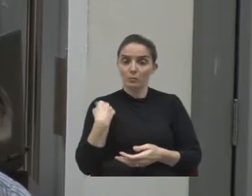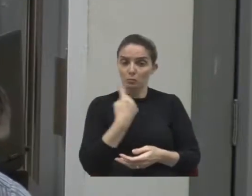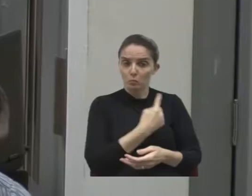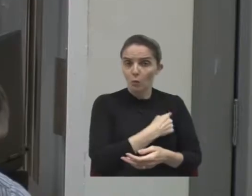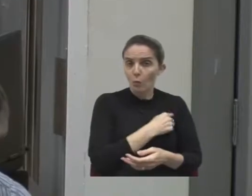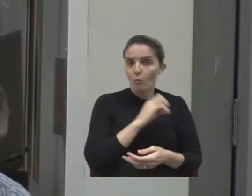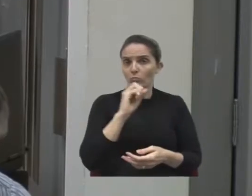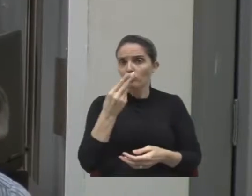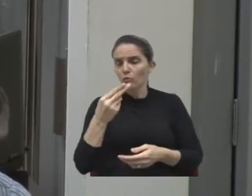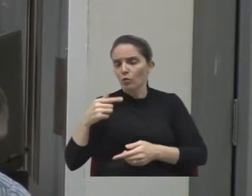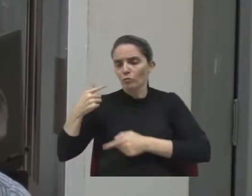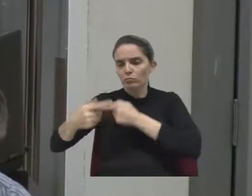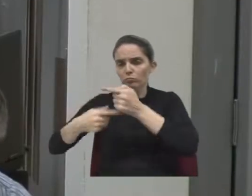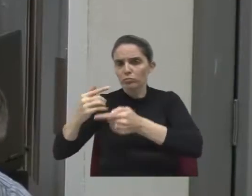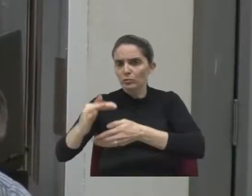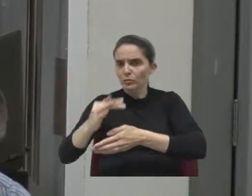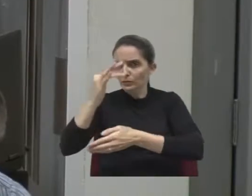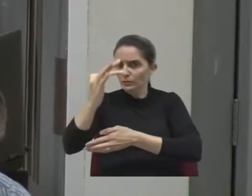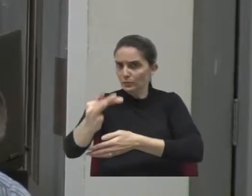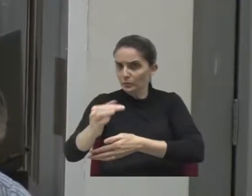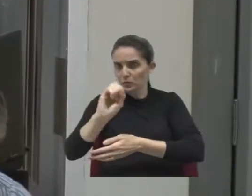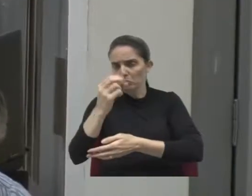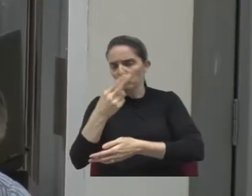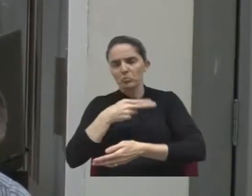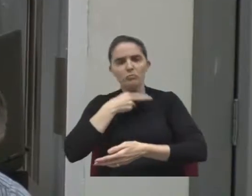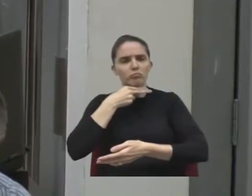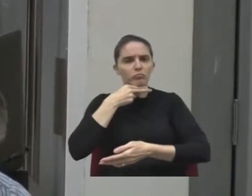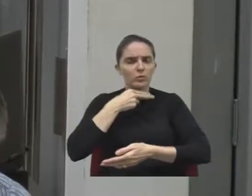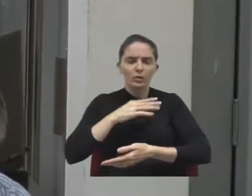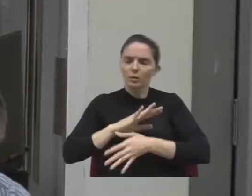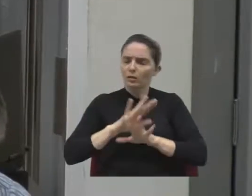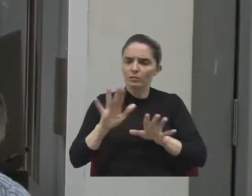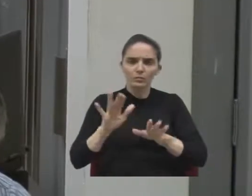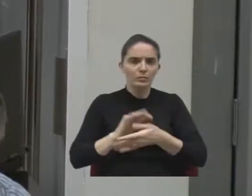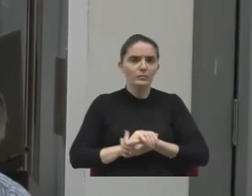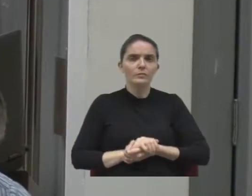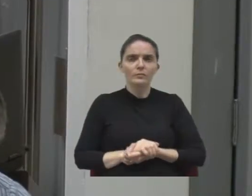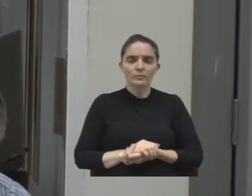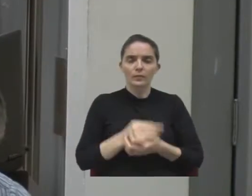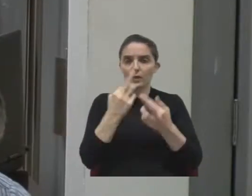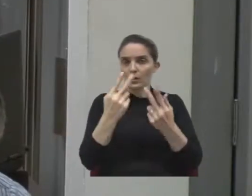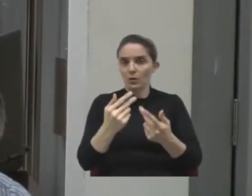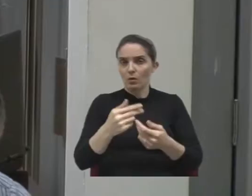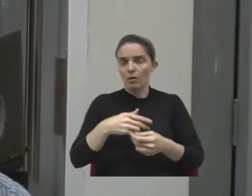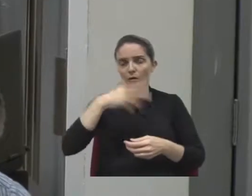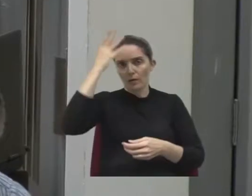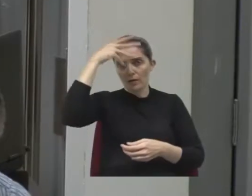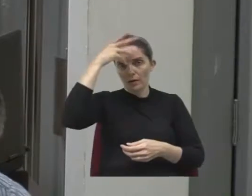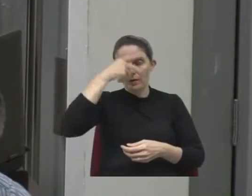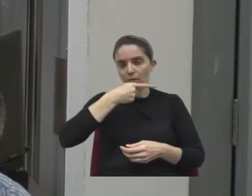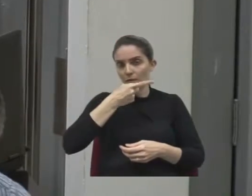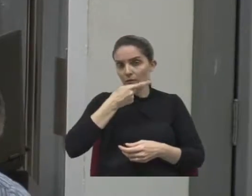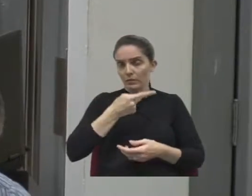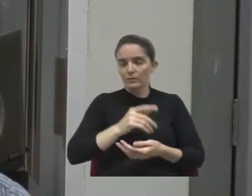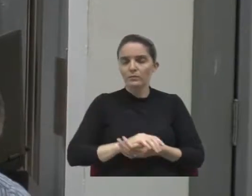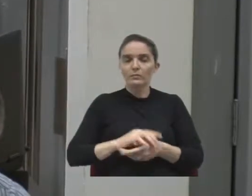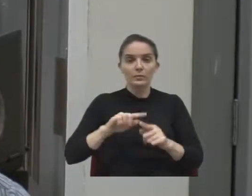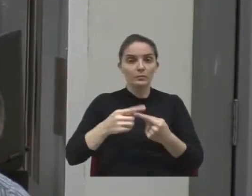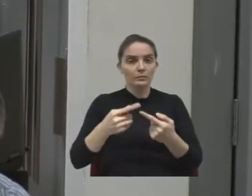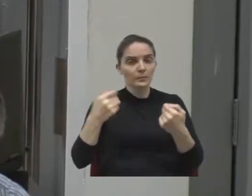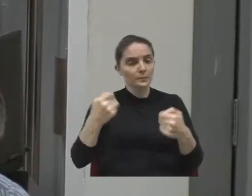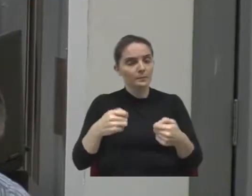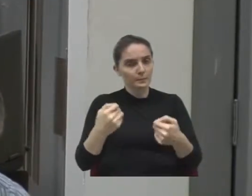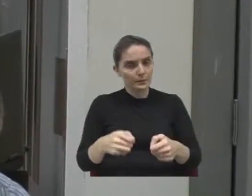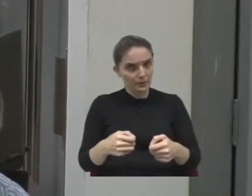para a geração de nossos netos, bisnetos e tudo mais, assim como a vereadora Érica falou, mas que a gente tem que ter